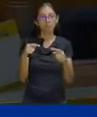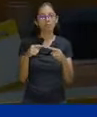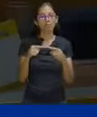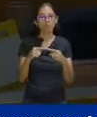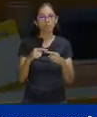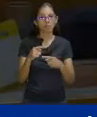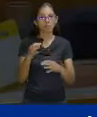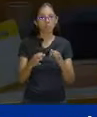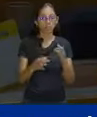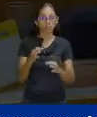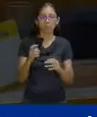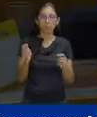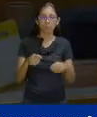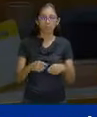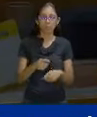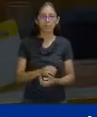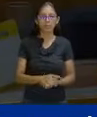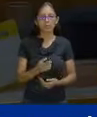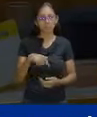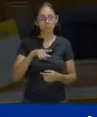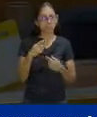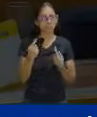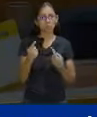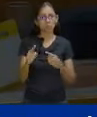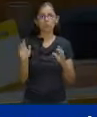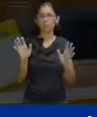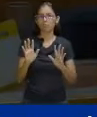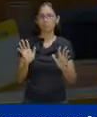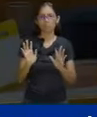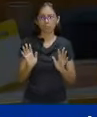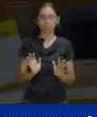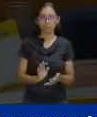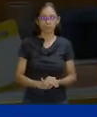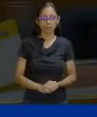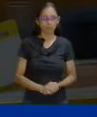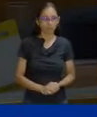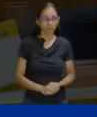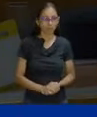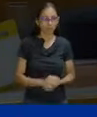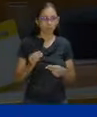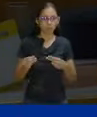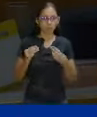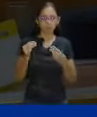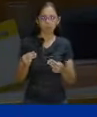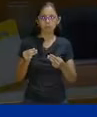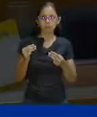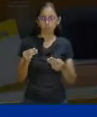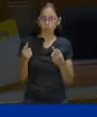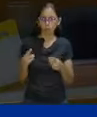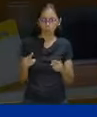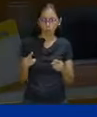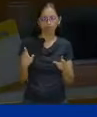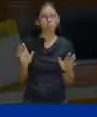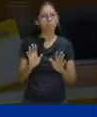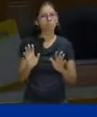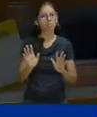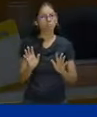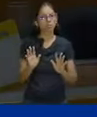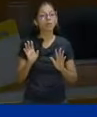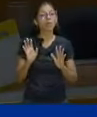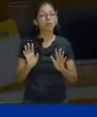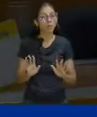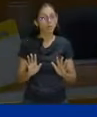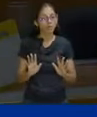Isso ninguém discute, ninguém desrespeita nossas cortes, ninguém desrespeita os ministros, mas que é, no mínimo,